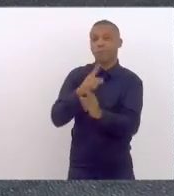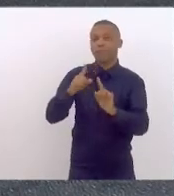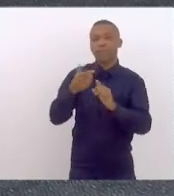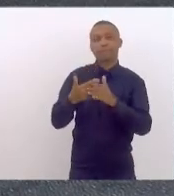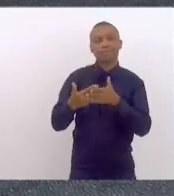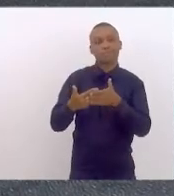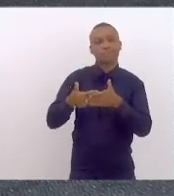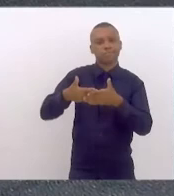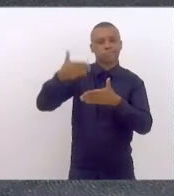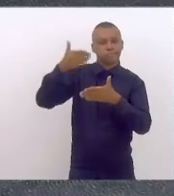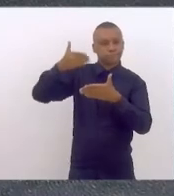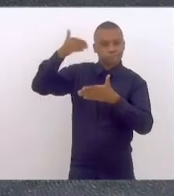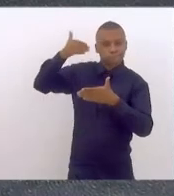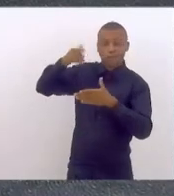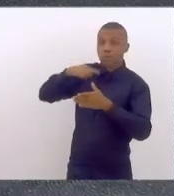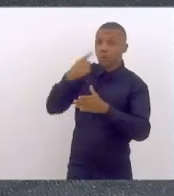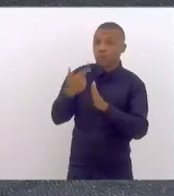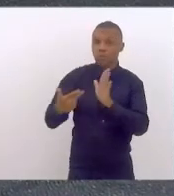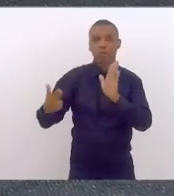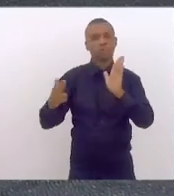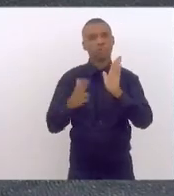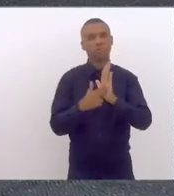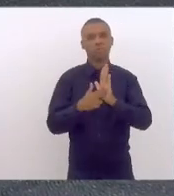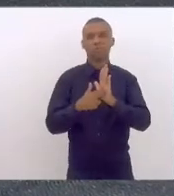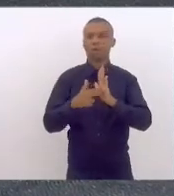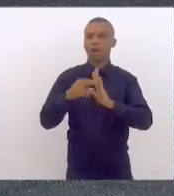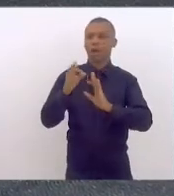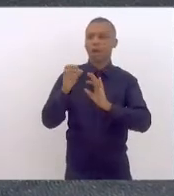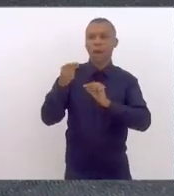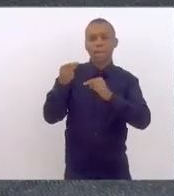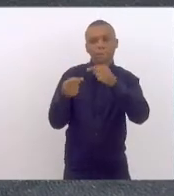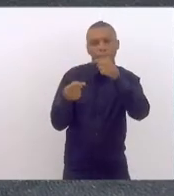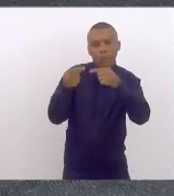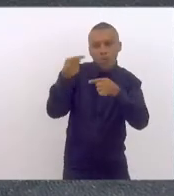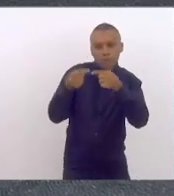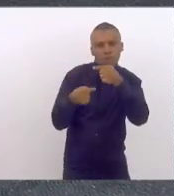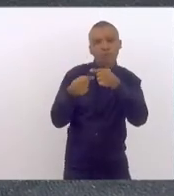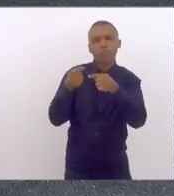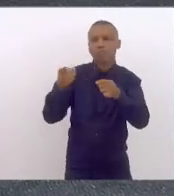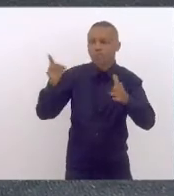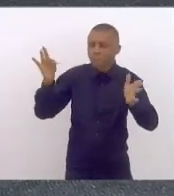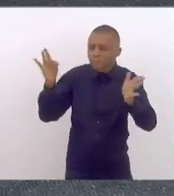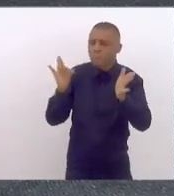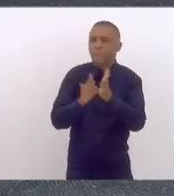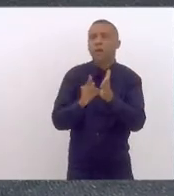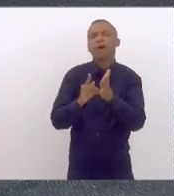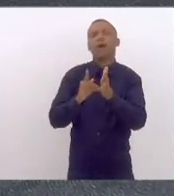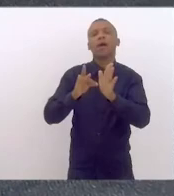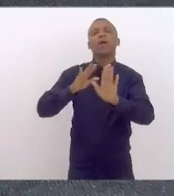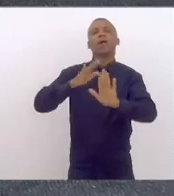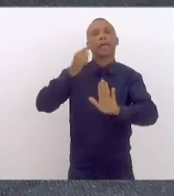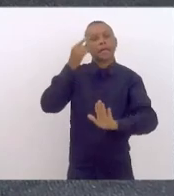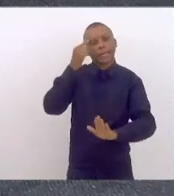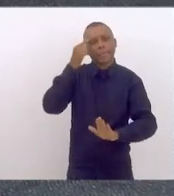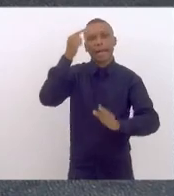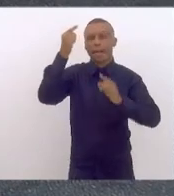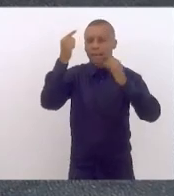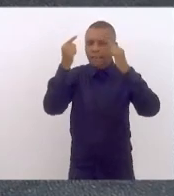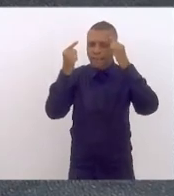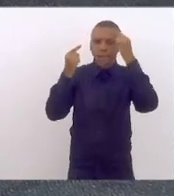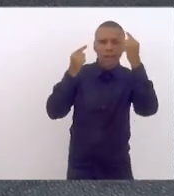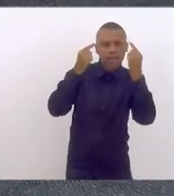Assumimos nós fazíamos política por puro idealismo a gente queria